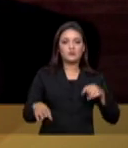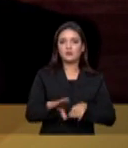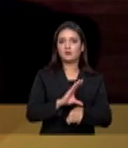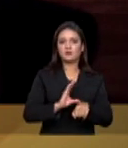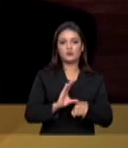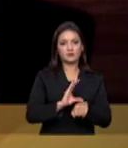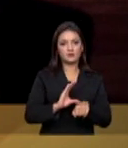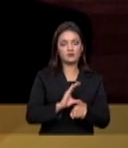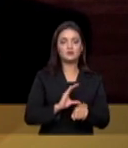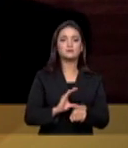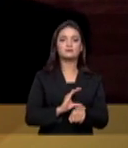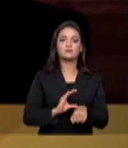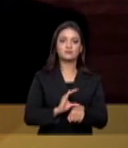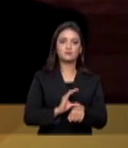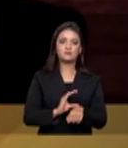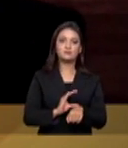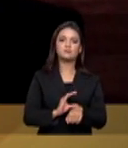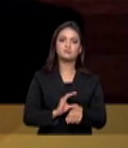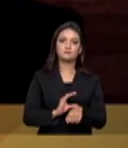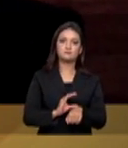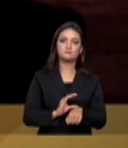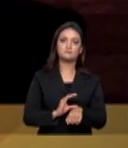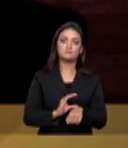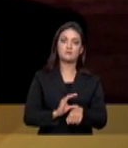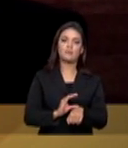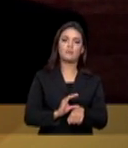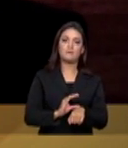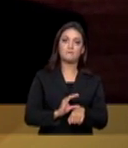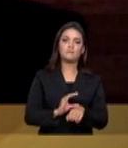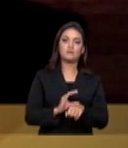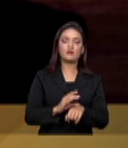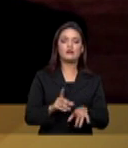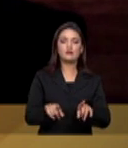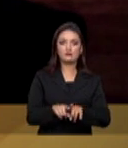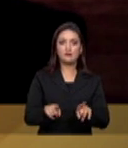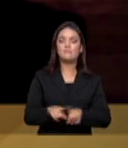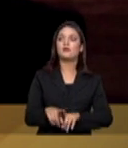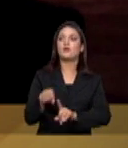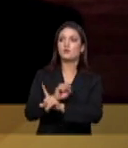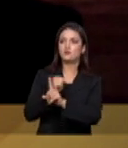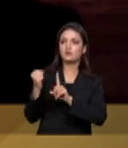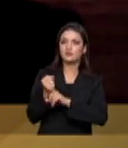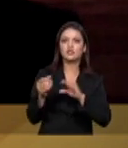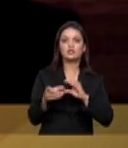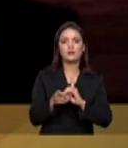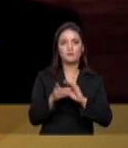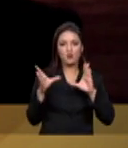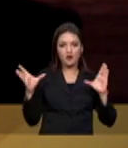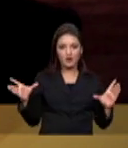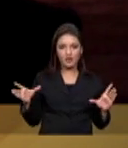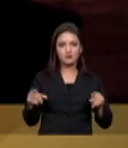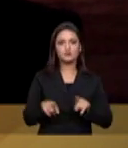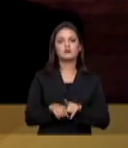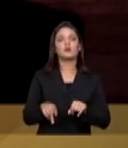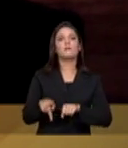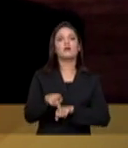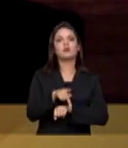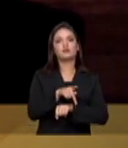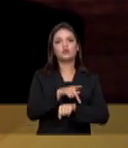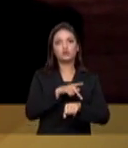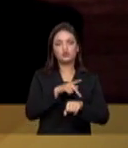condicional nomeadamente com a Constituição da sociedade democrática e do estado de direito